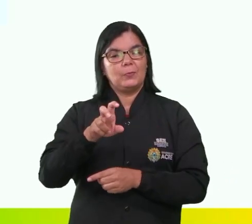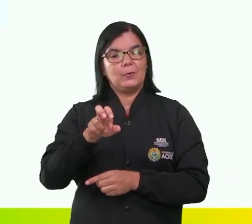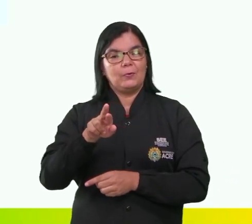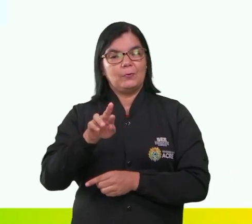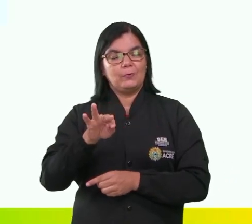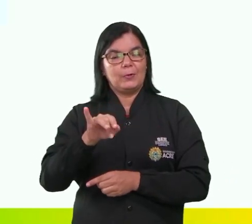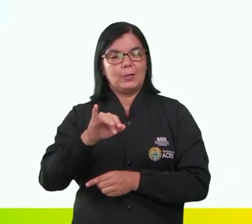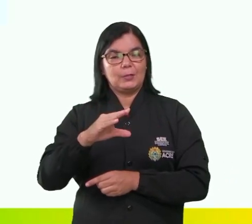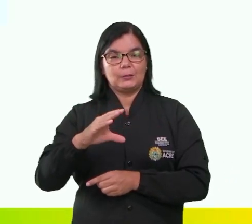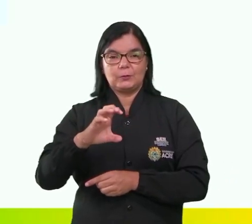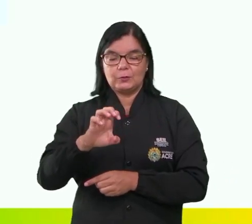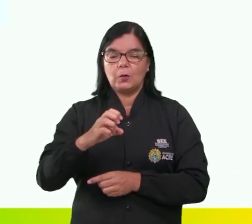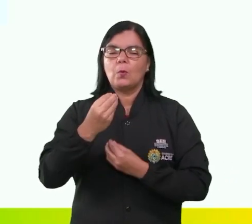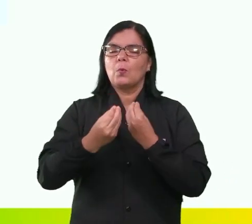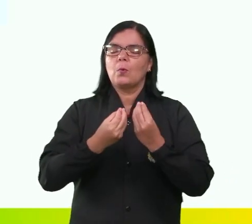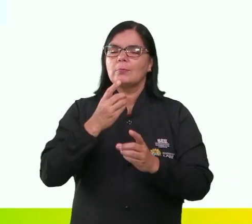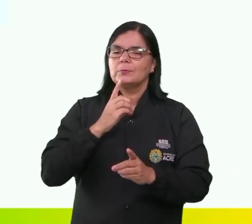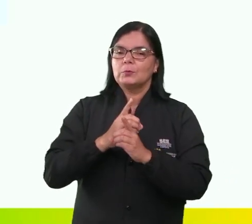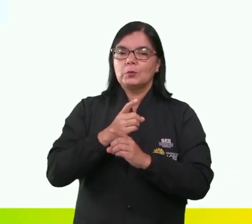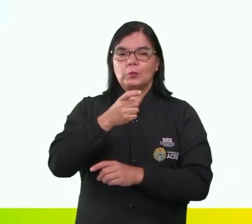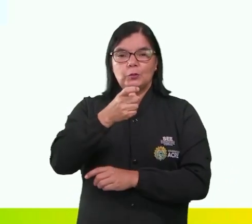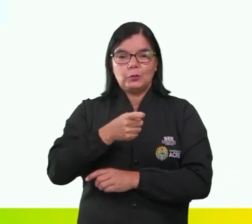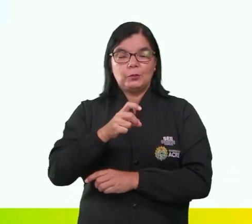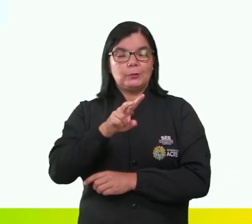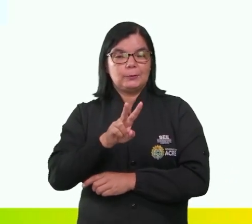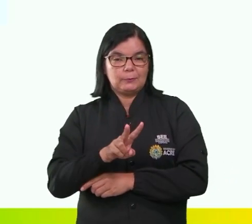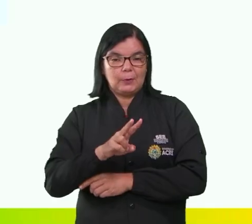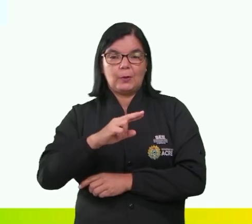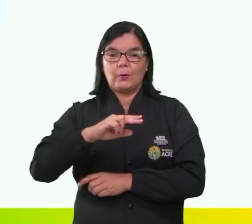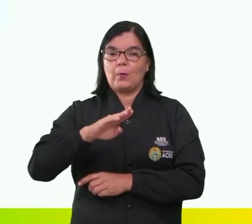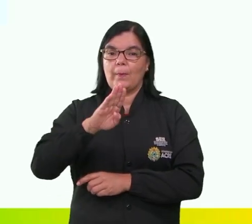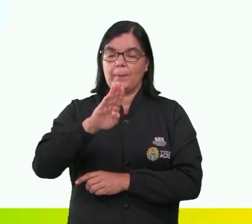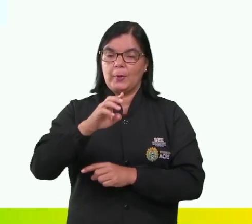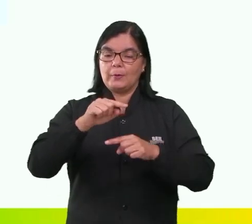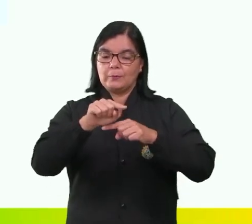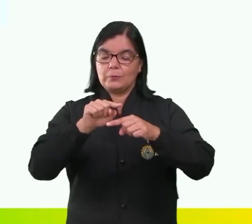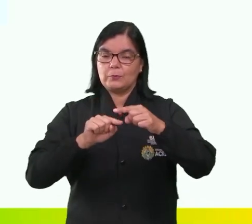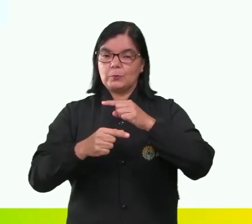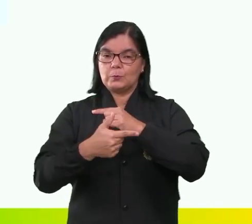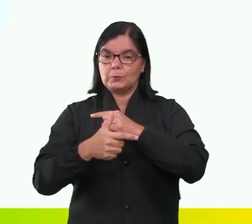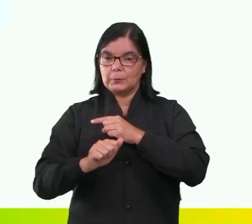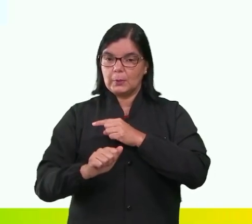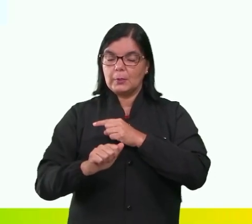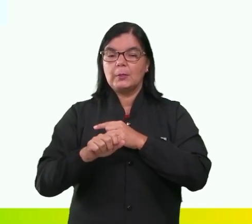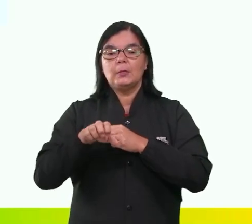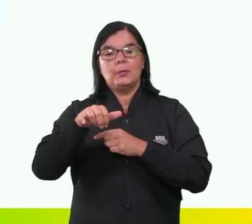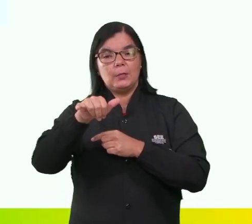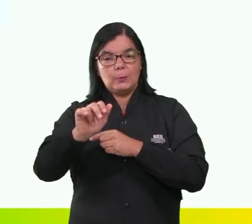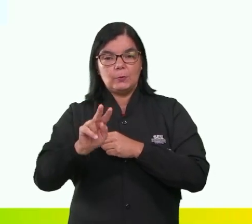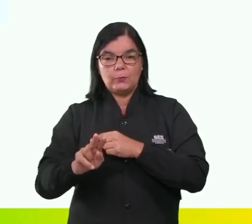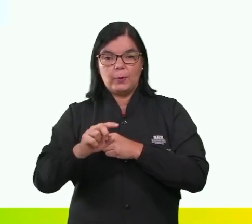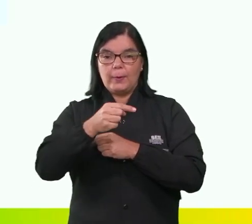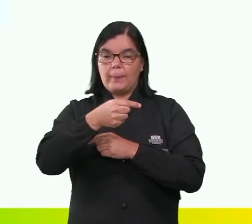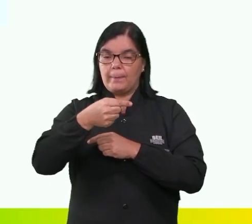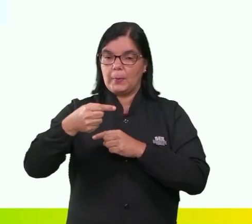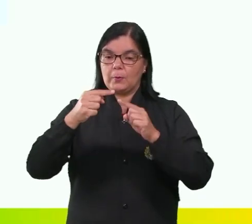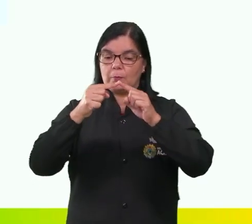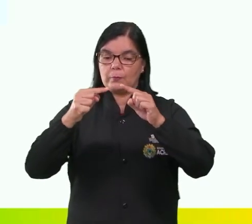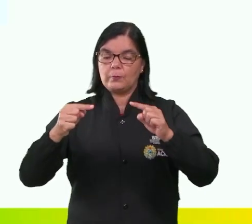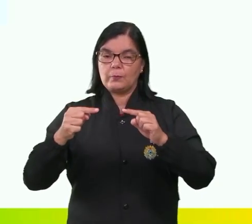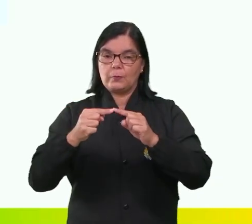esse vértice? X vértice é igual a menos B sobre 2A e Y vértice menos